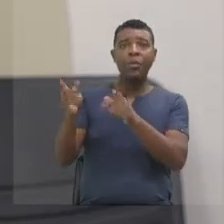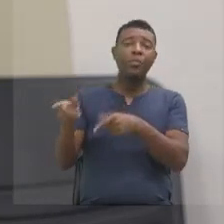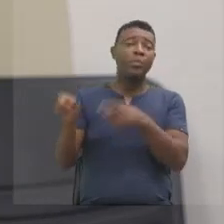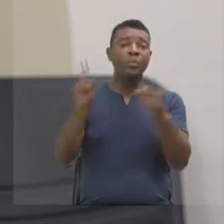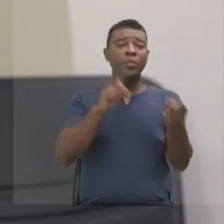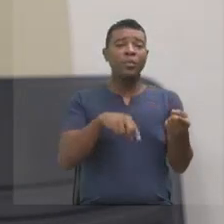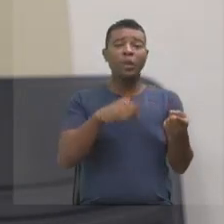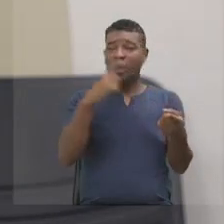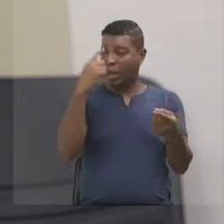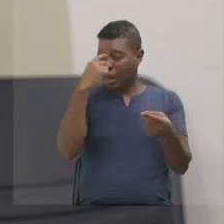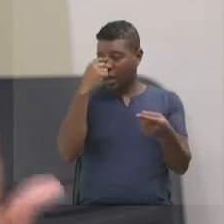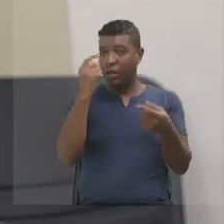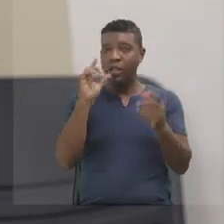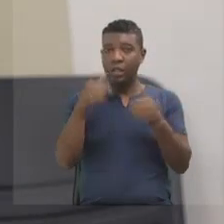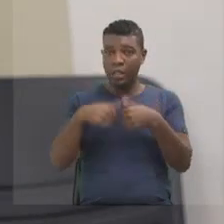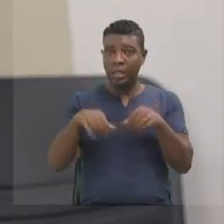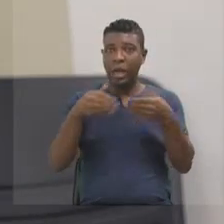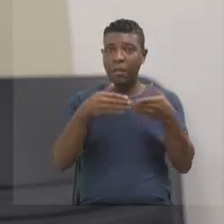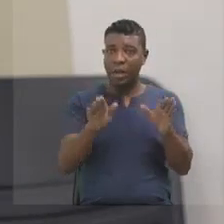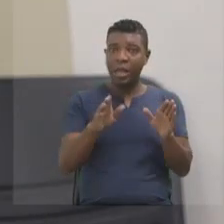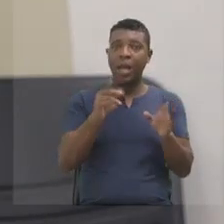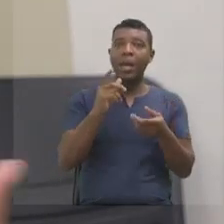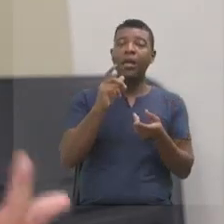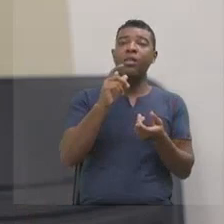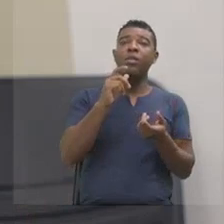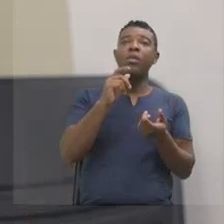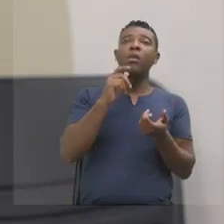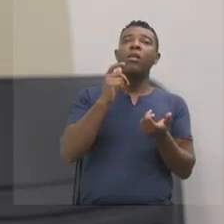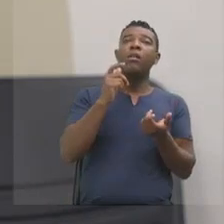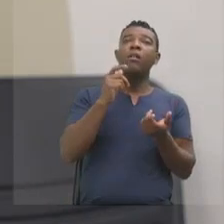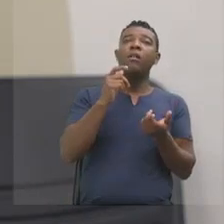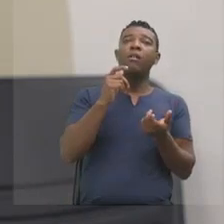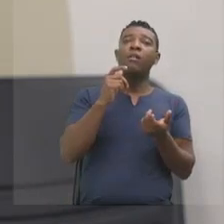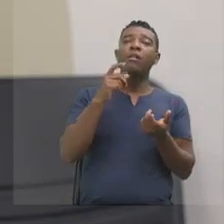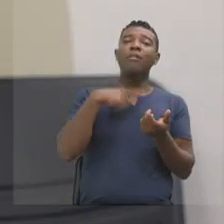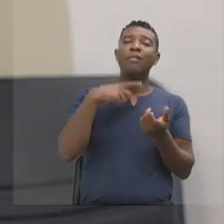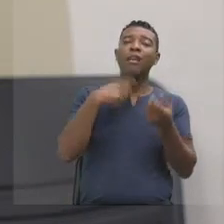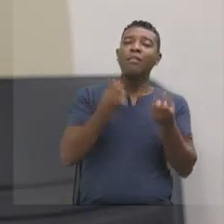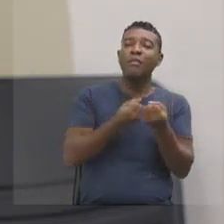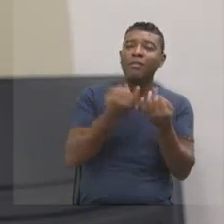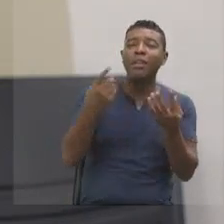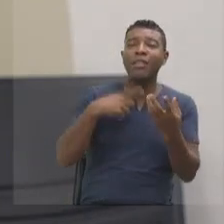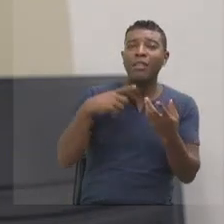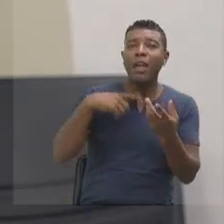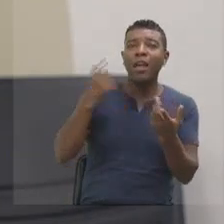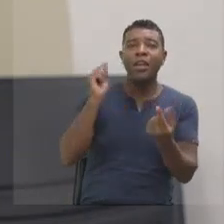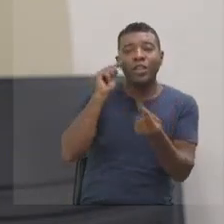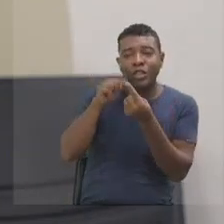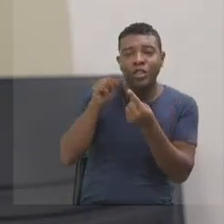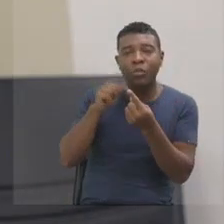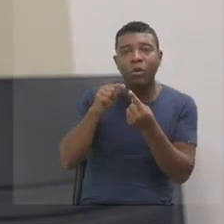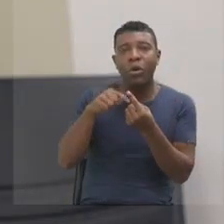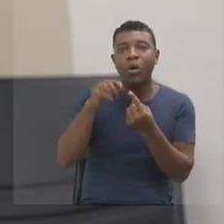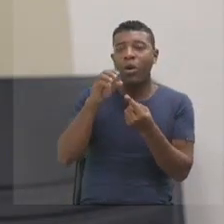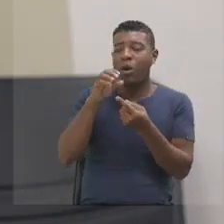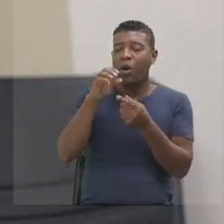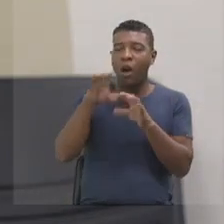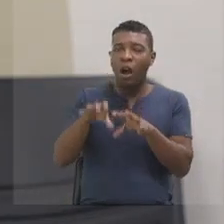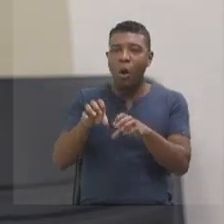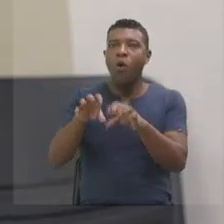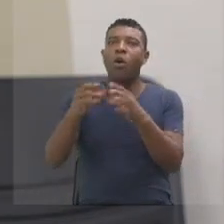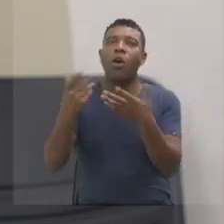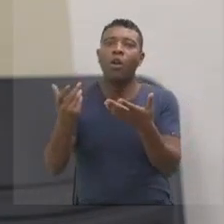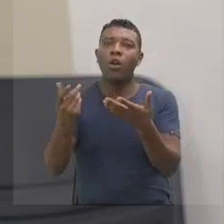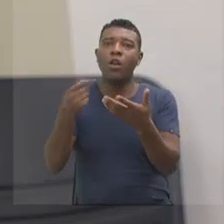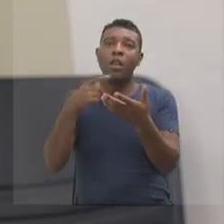tem habilitação da radioterapia temos hospitais regionais que alguns terão a vocação oncológica então a rede está aumentando e